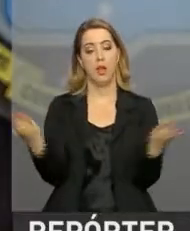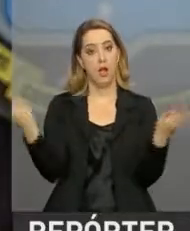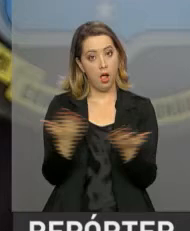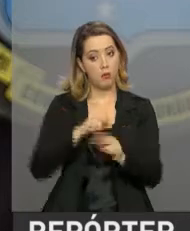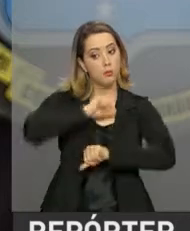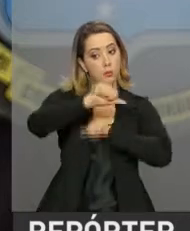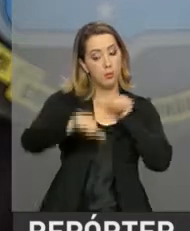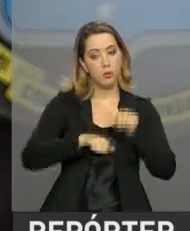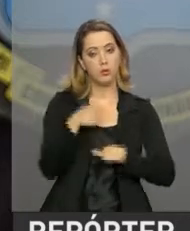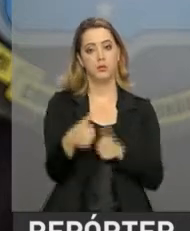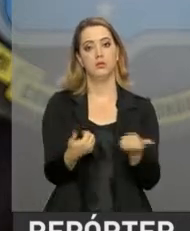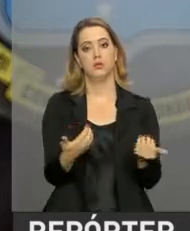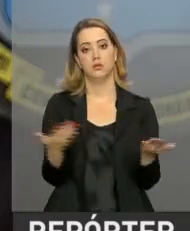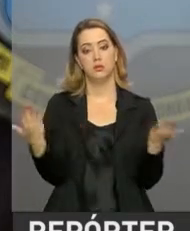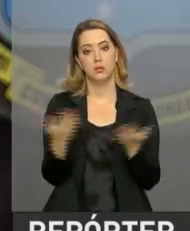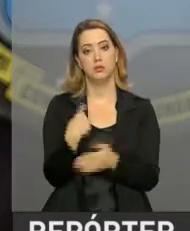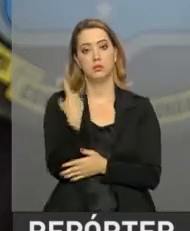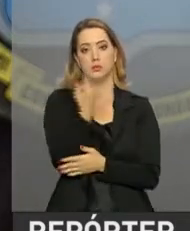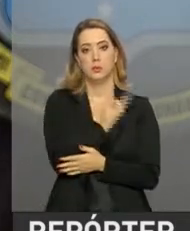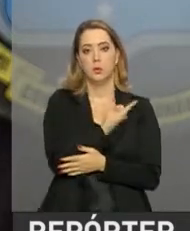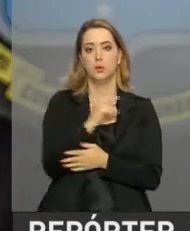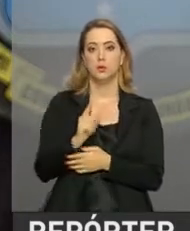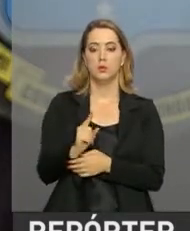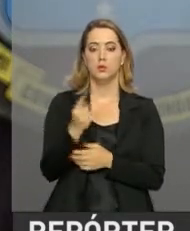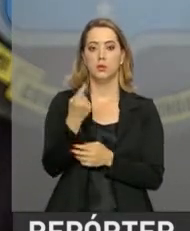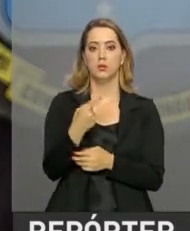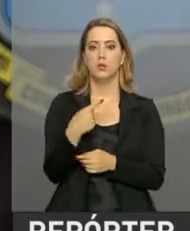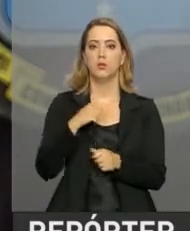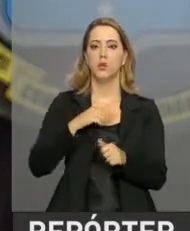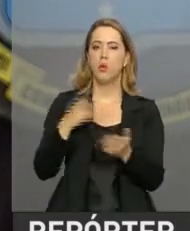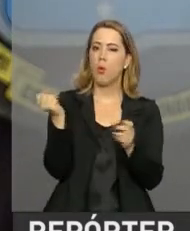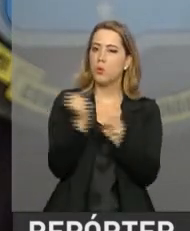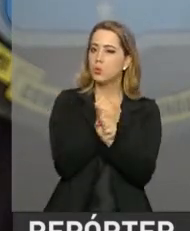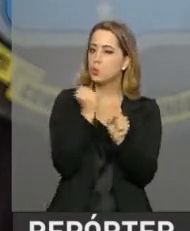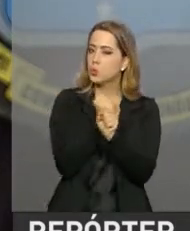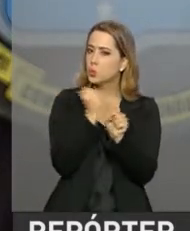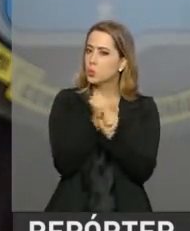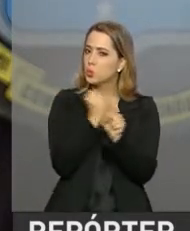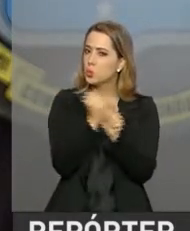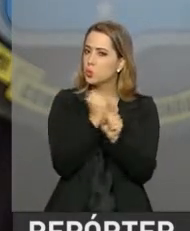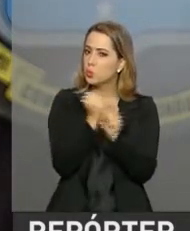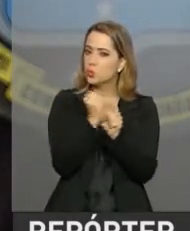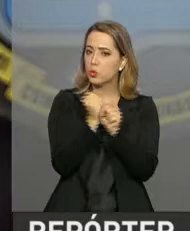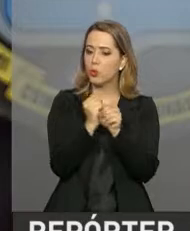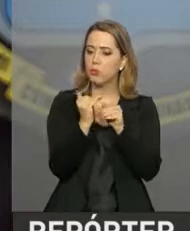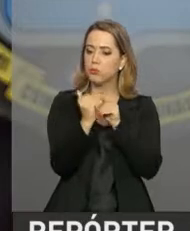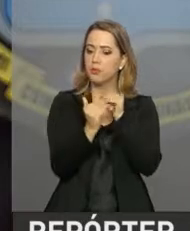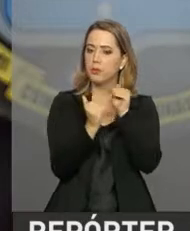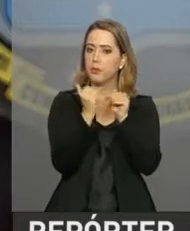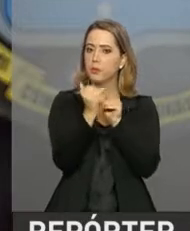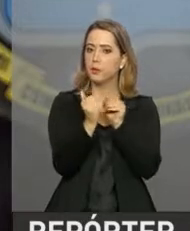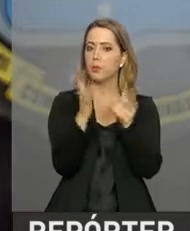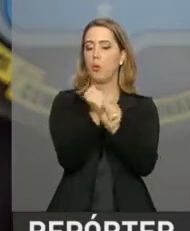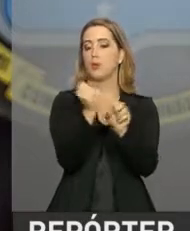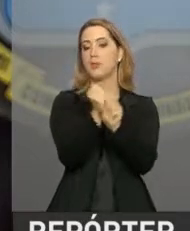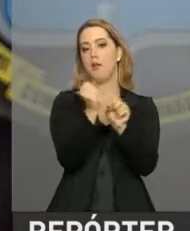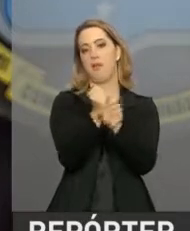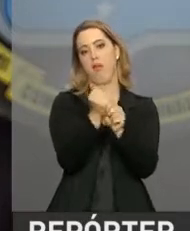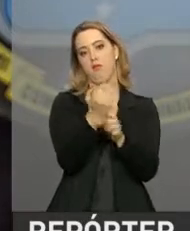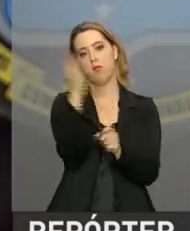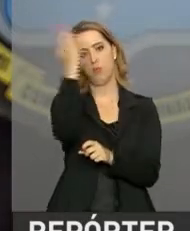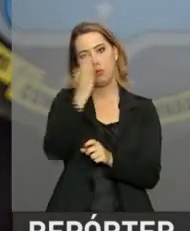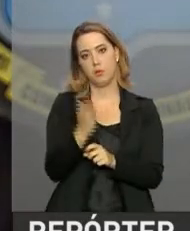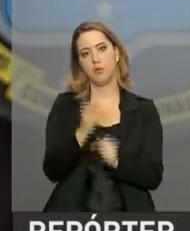estamos agora é exatamente de uma certa maneira reconstruir suas finanças públicas para que o país